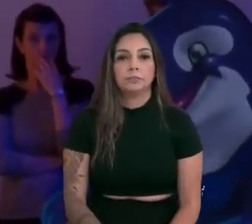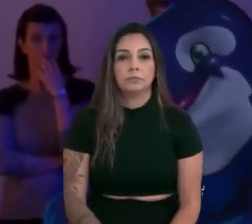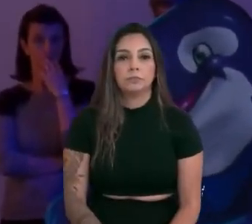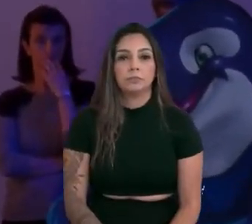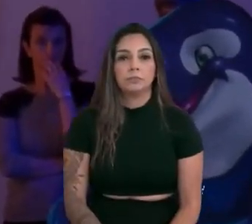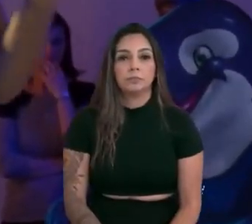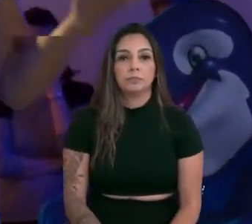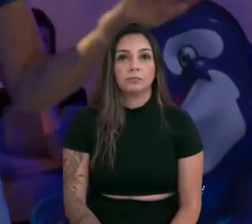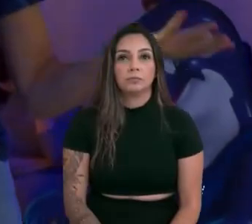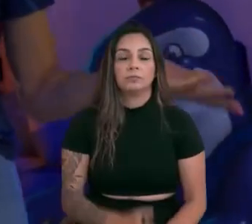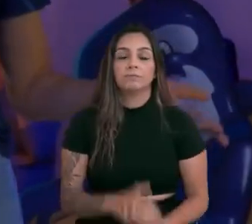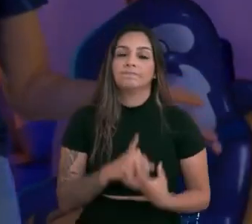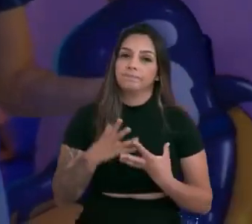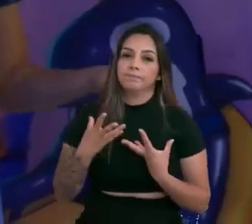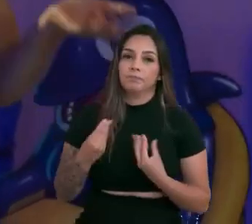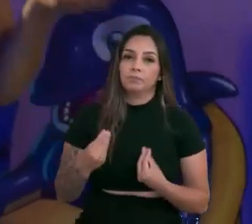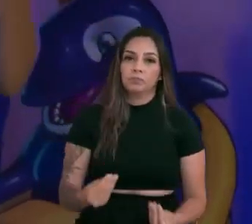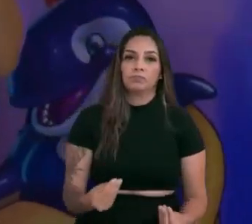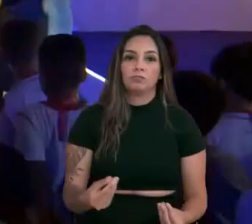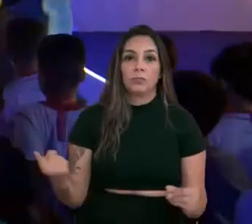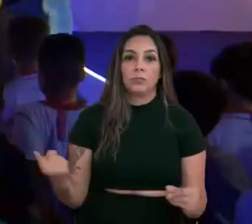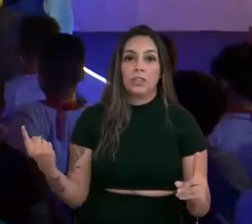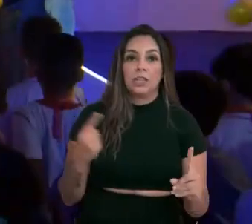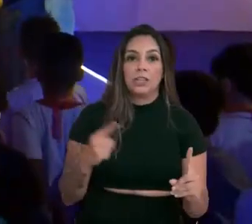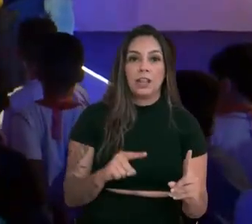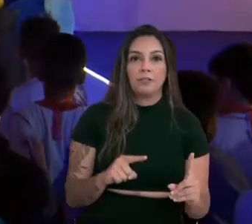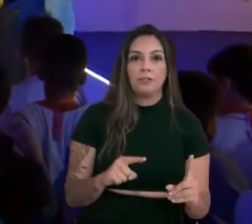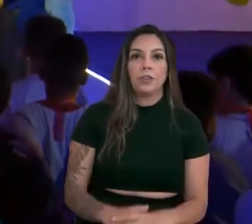um monte de desafios, né?